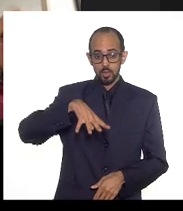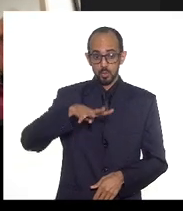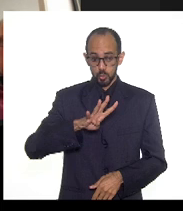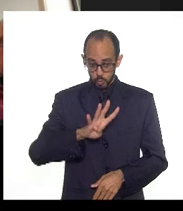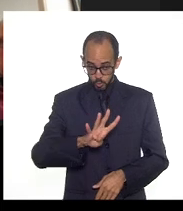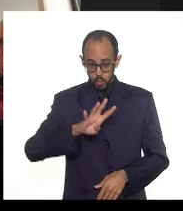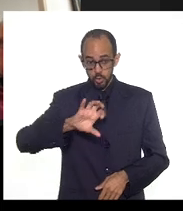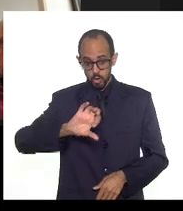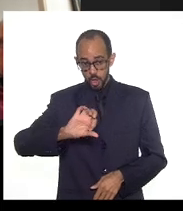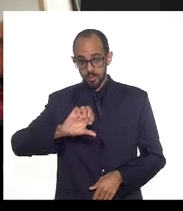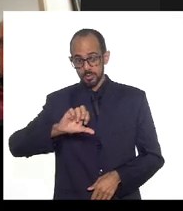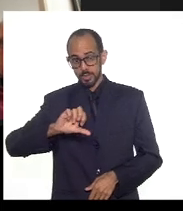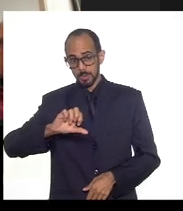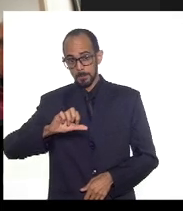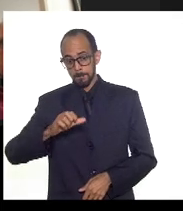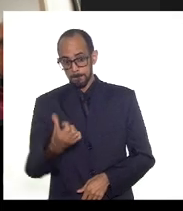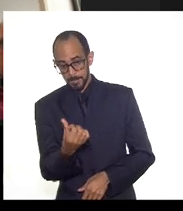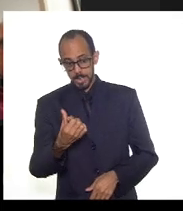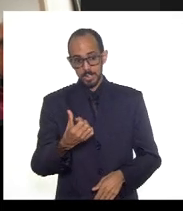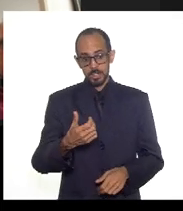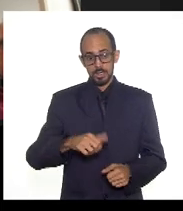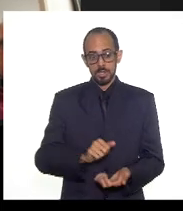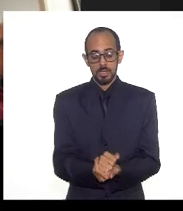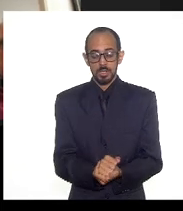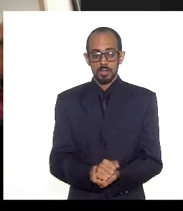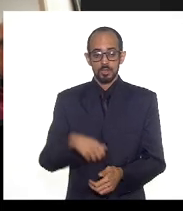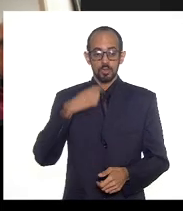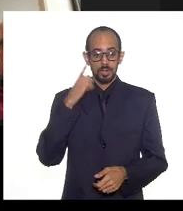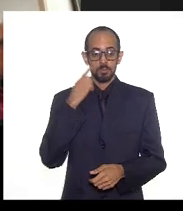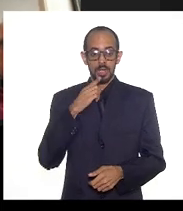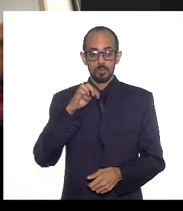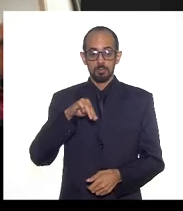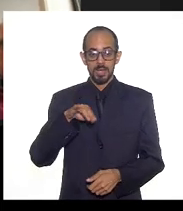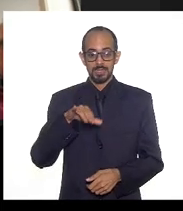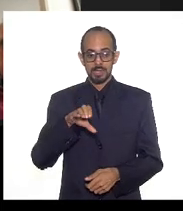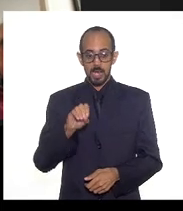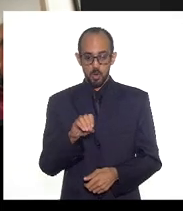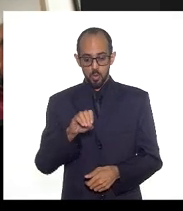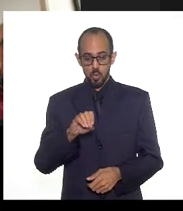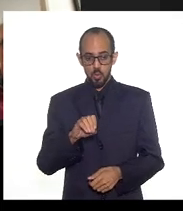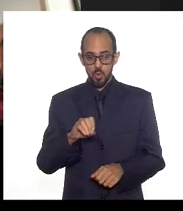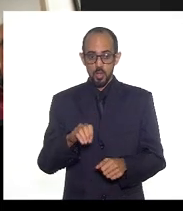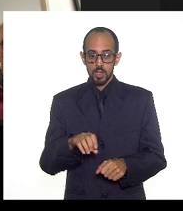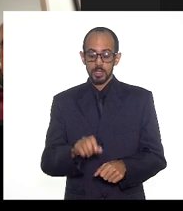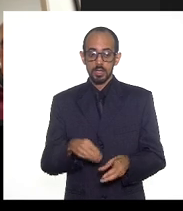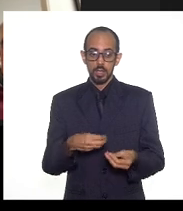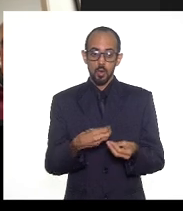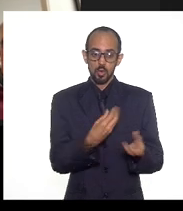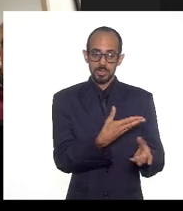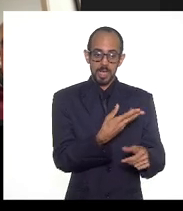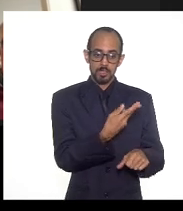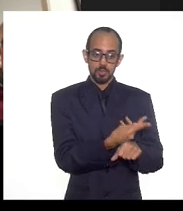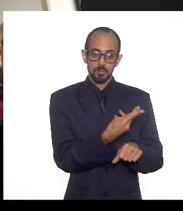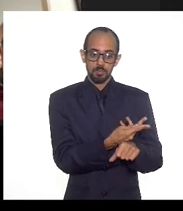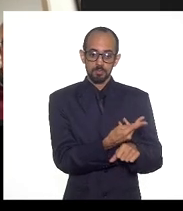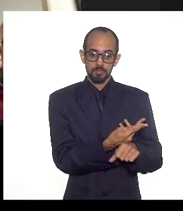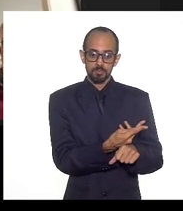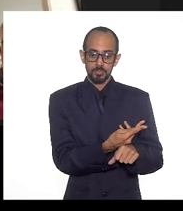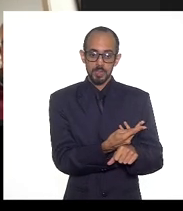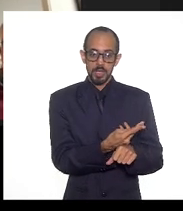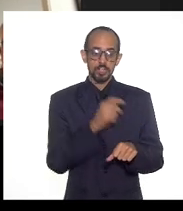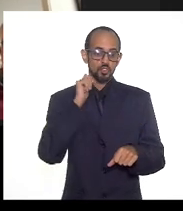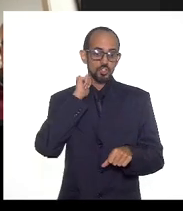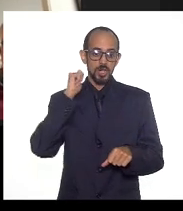deputado Marcelo do Seu Dino, que concede medalha Tiradentes e respectivo diploma ao senhor